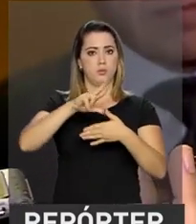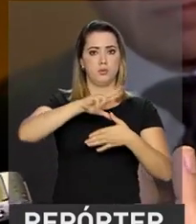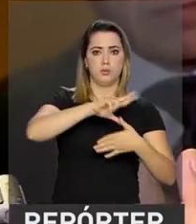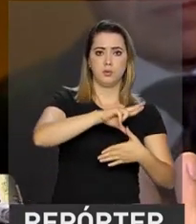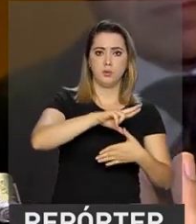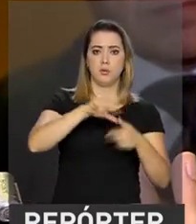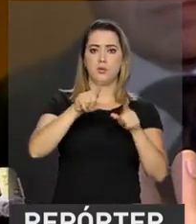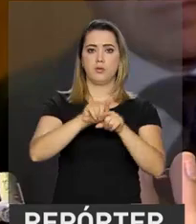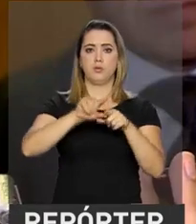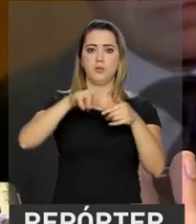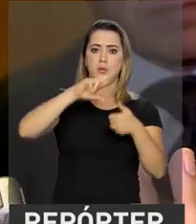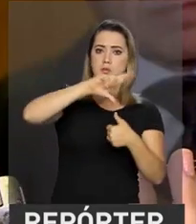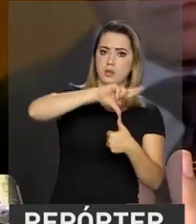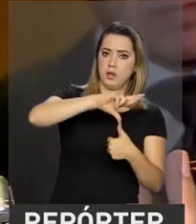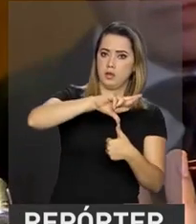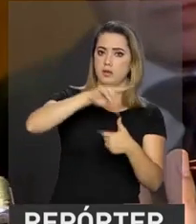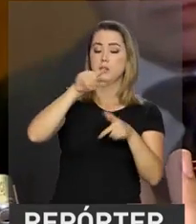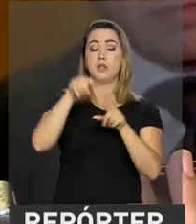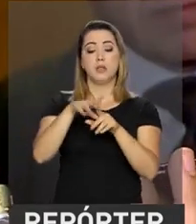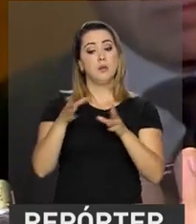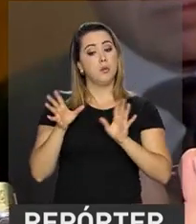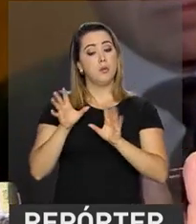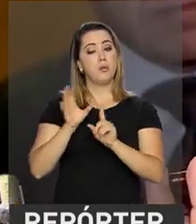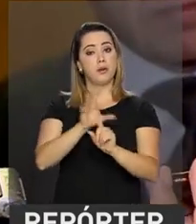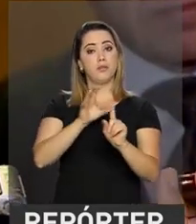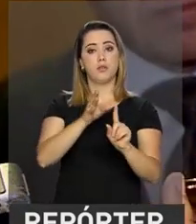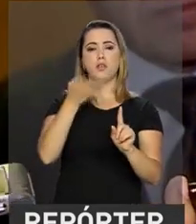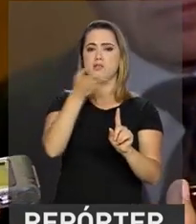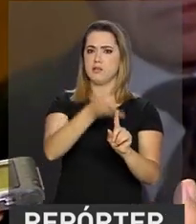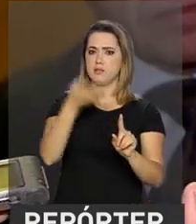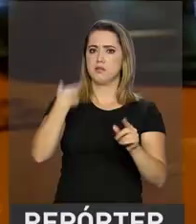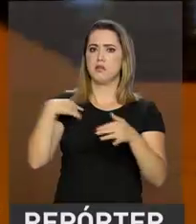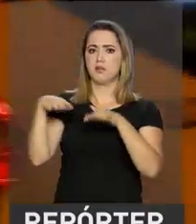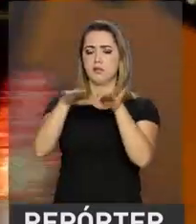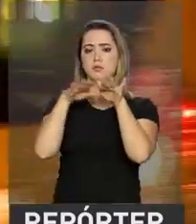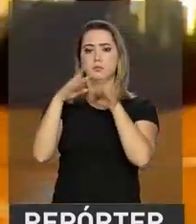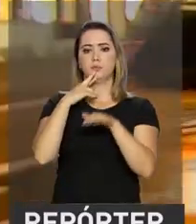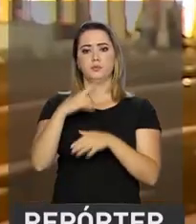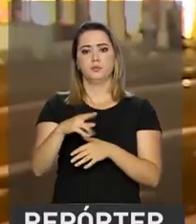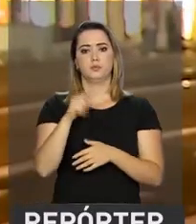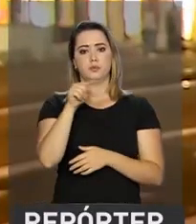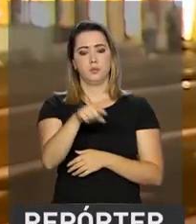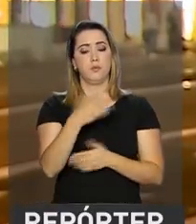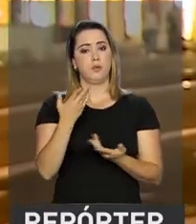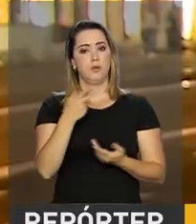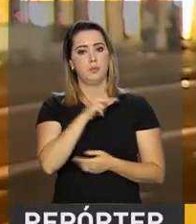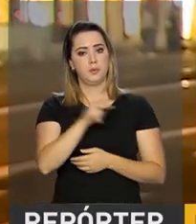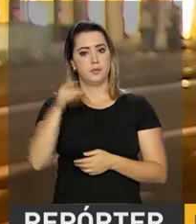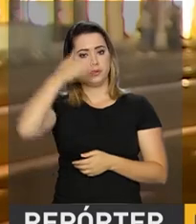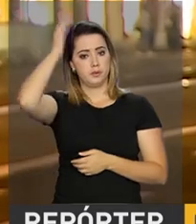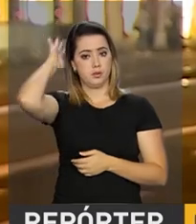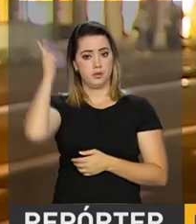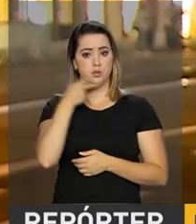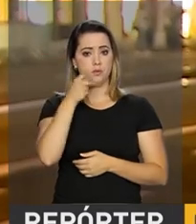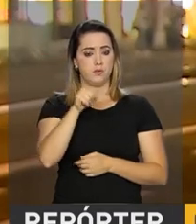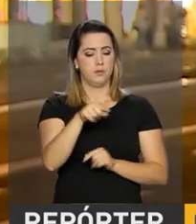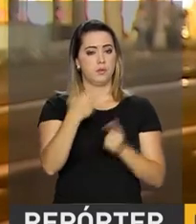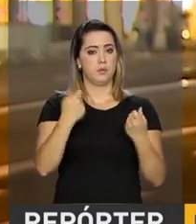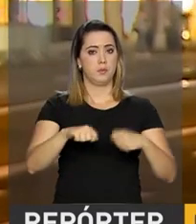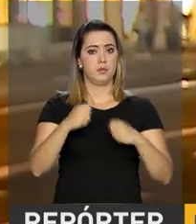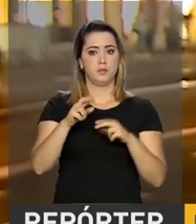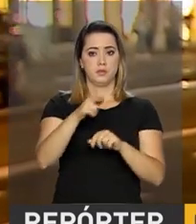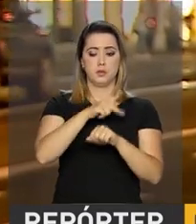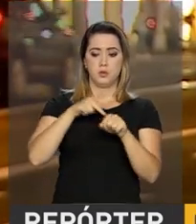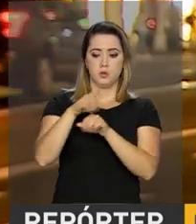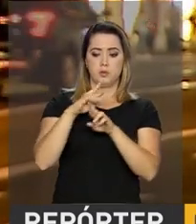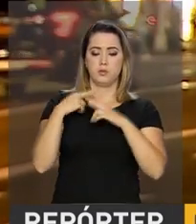para os países caribenhos, de maneira a pressionar a solução democrática na Venezuela. O presidente afirmou que é preciso que os países da região se unam